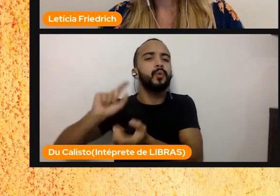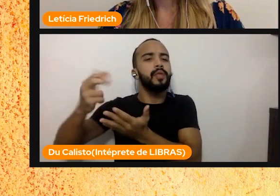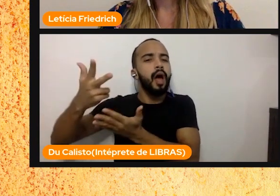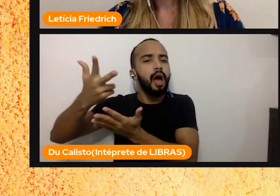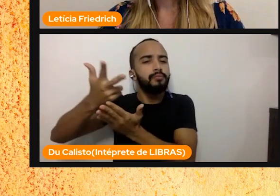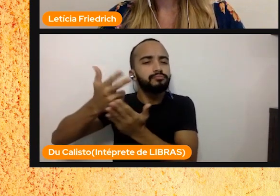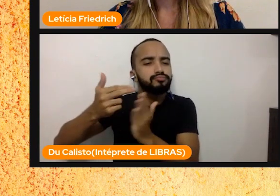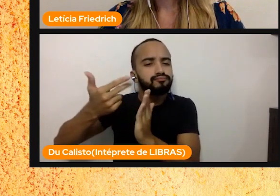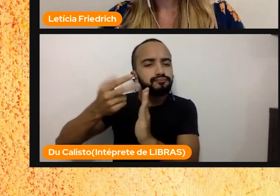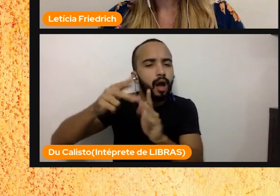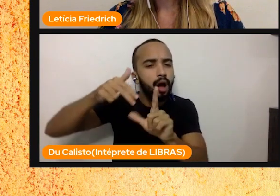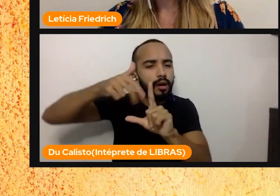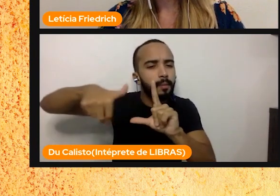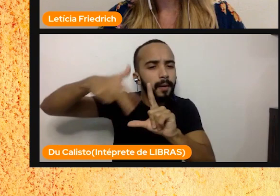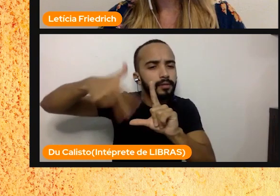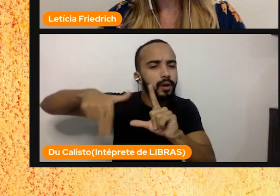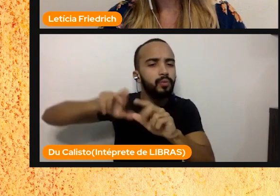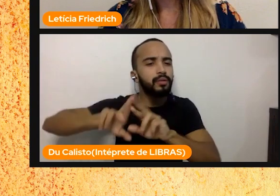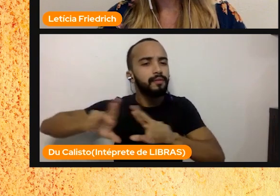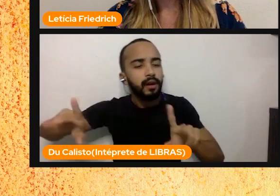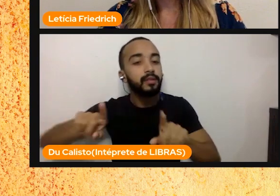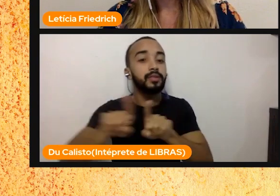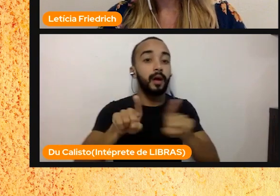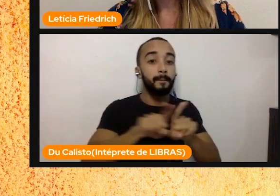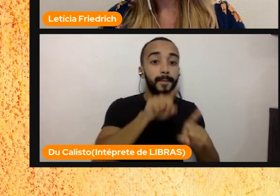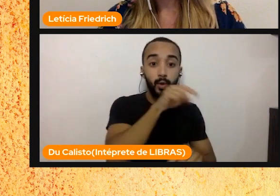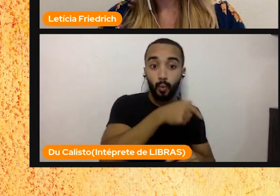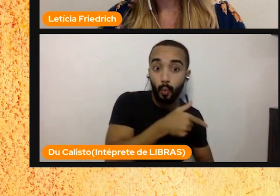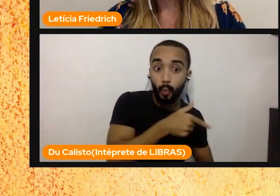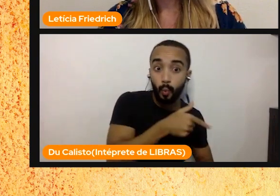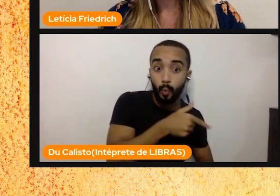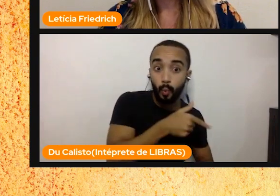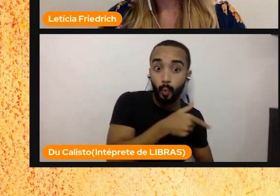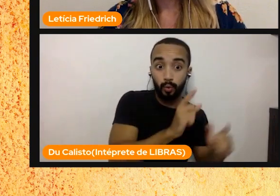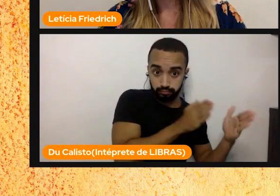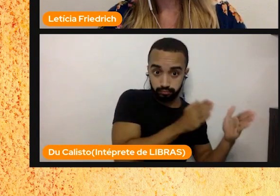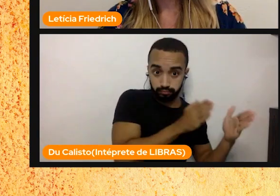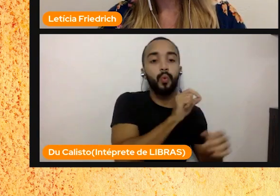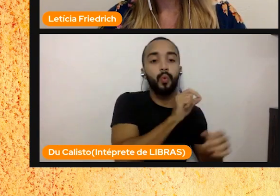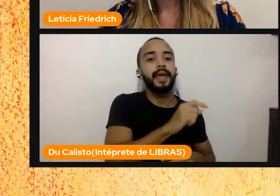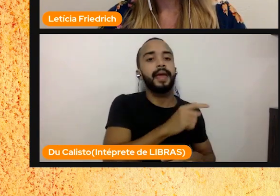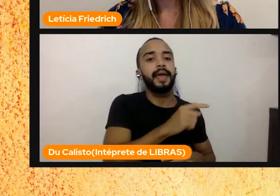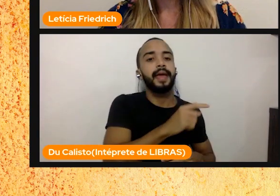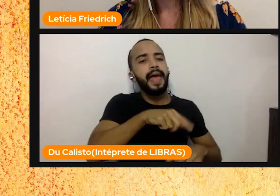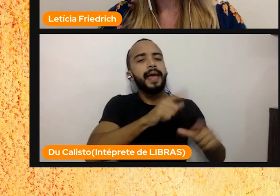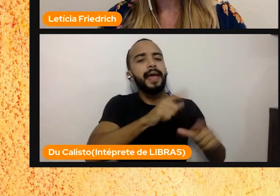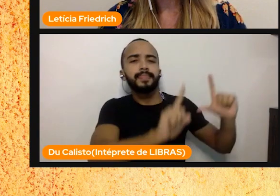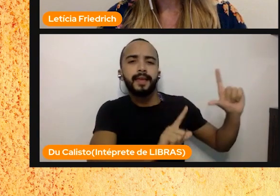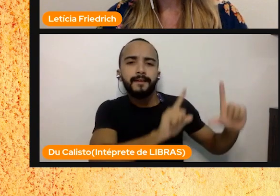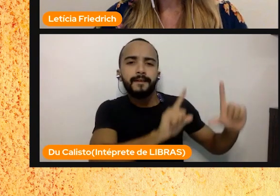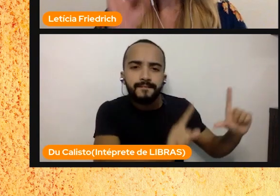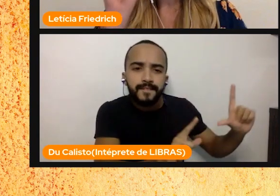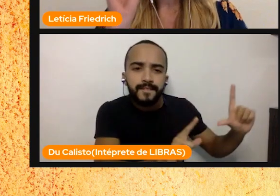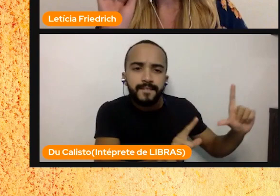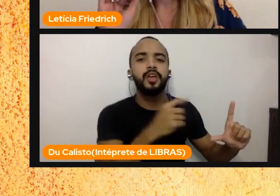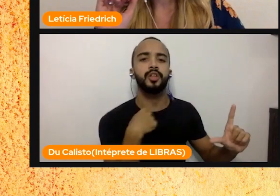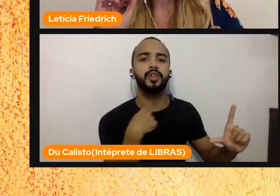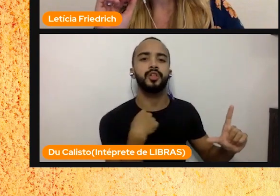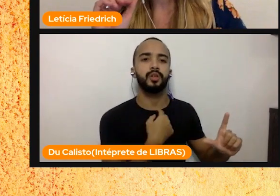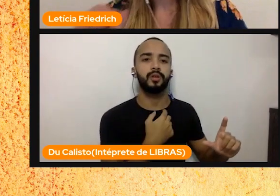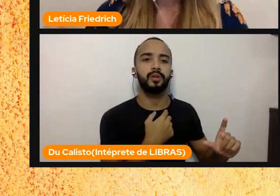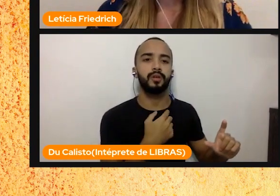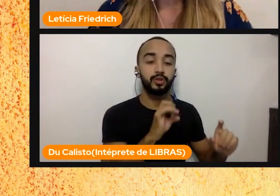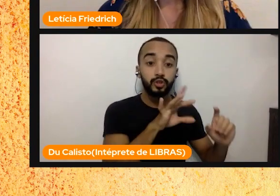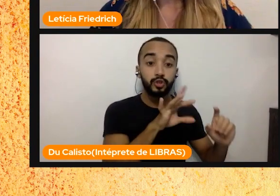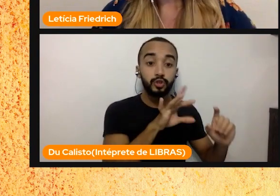de TV, né, e é um cinema mais comercial, a gente fez tudo em 2D cutout e o filme inteiro. Posso só